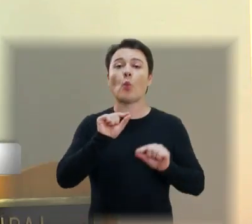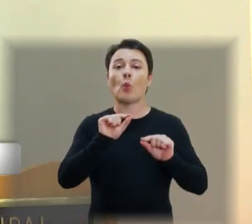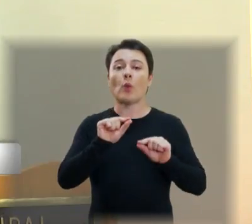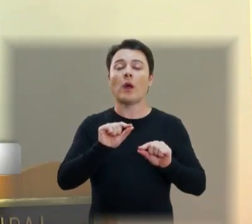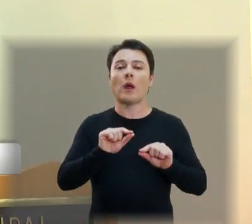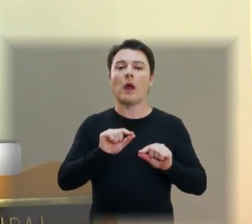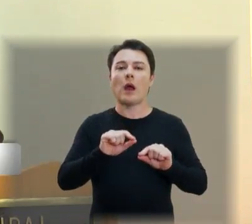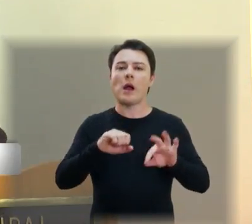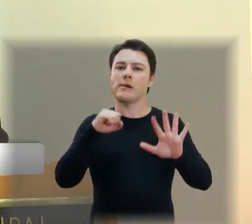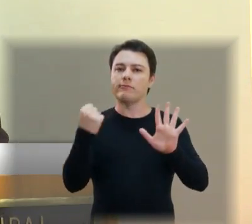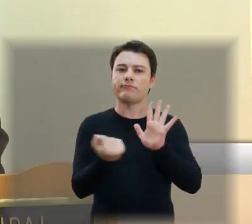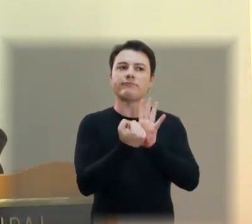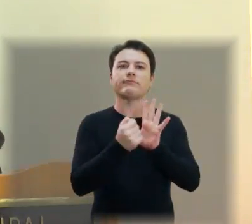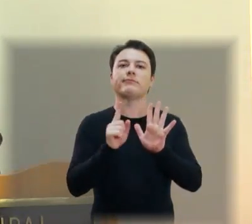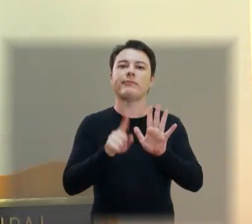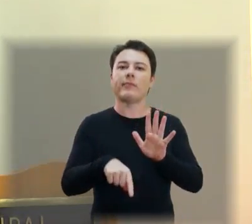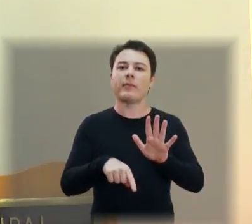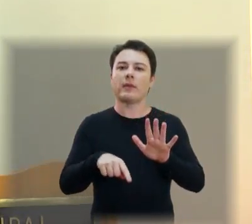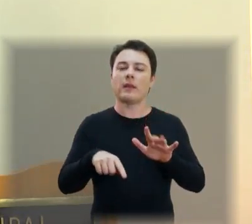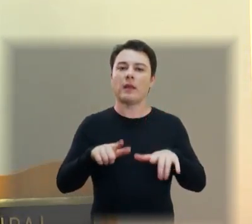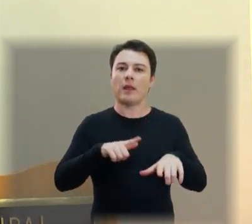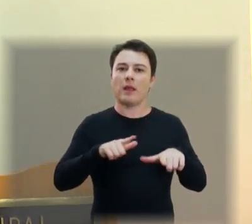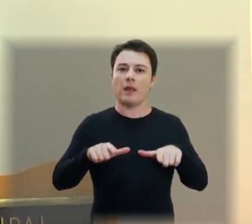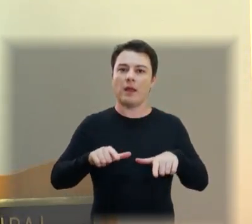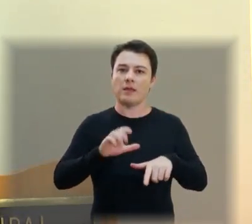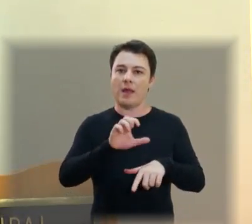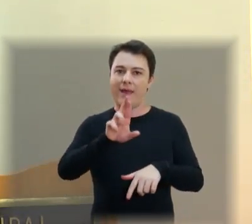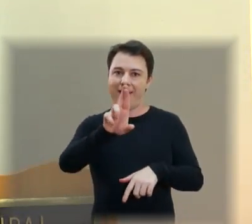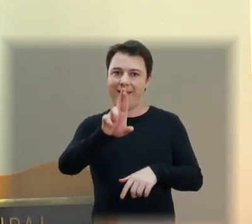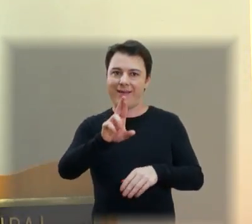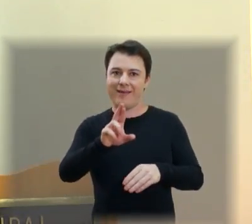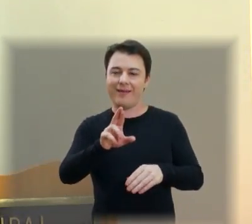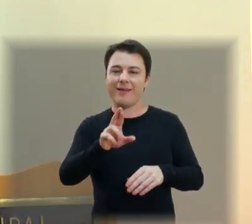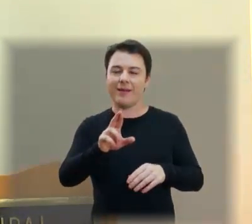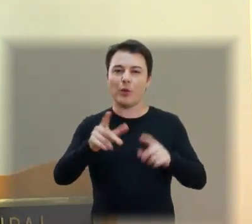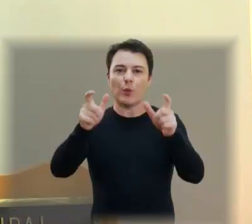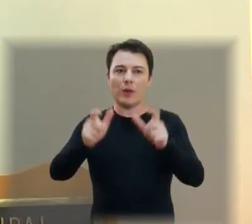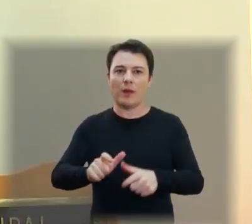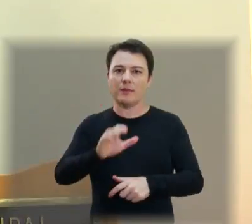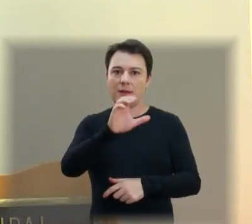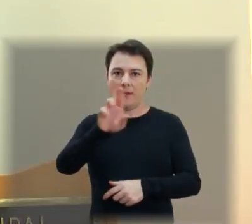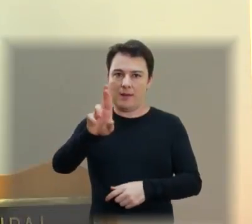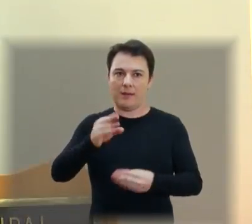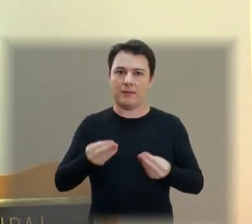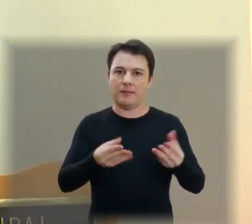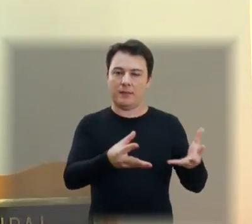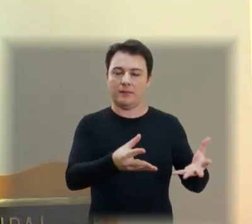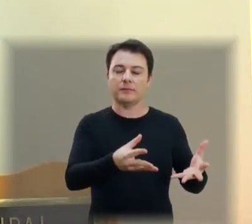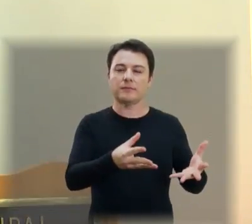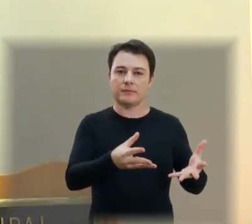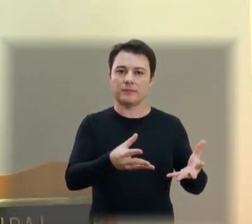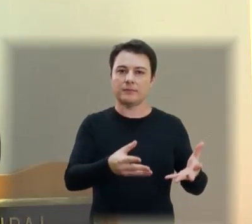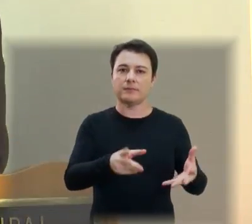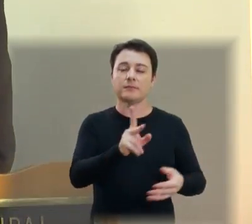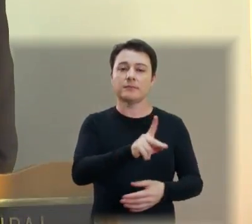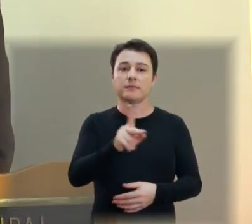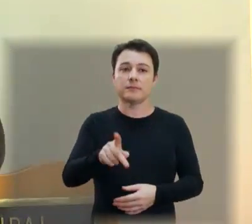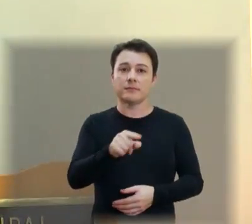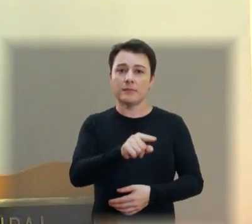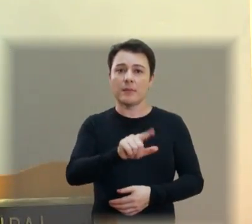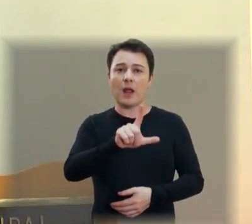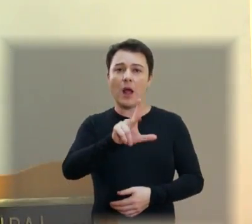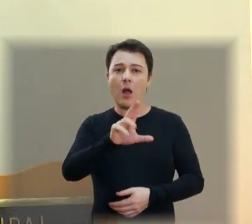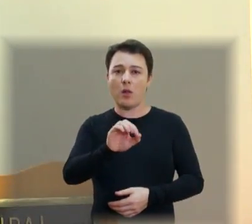aí, que é a entrega do CR, que é o Centro de Educação e Recreação, professora